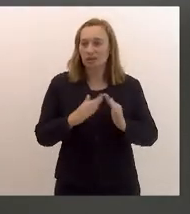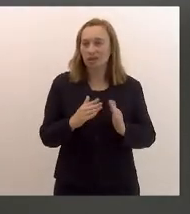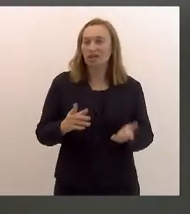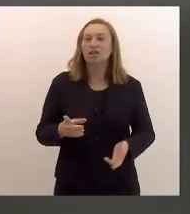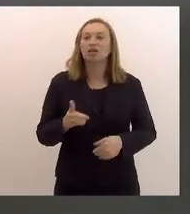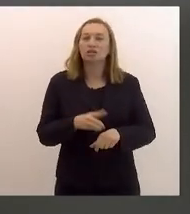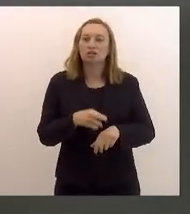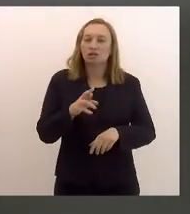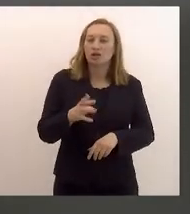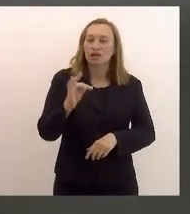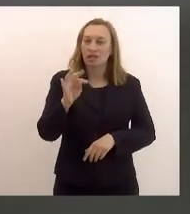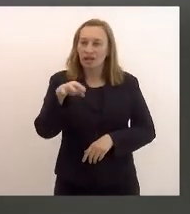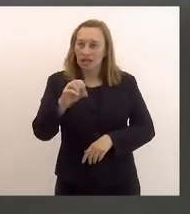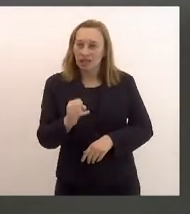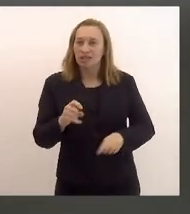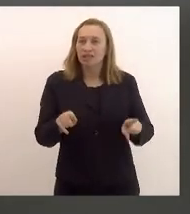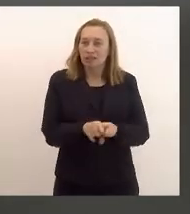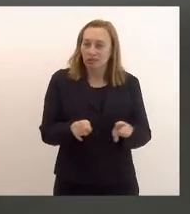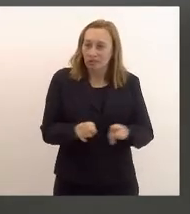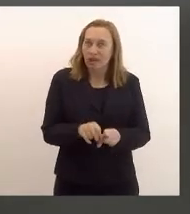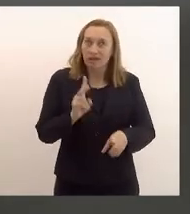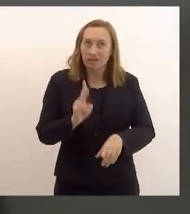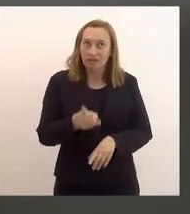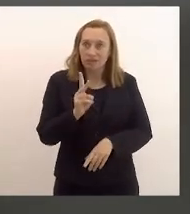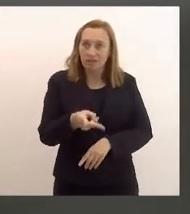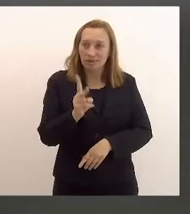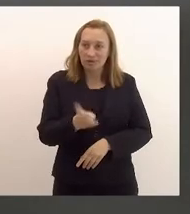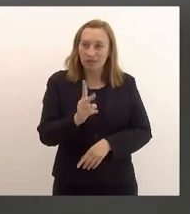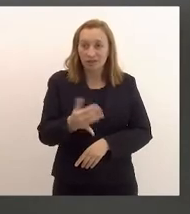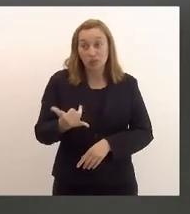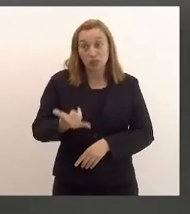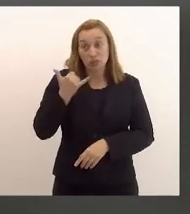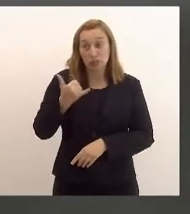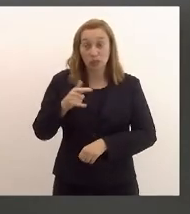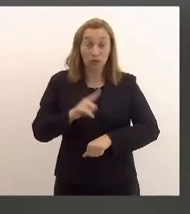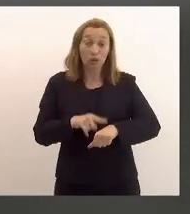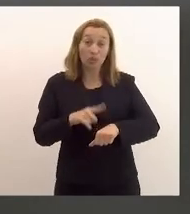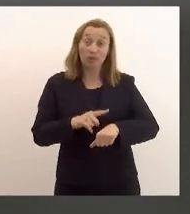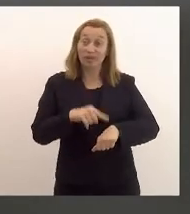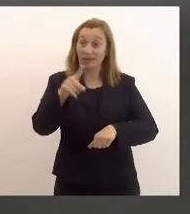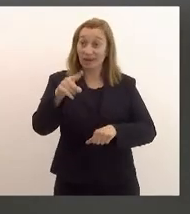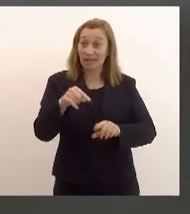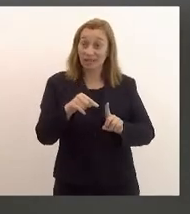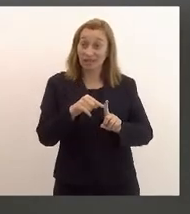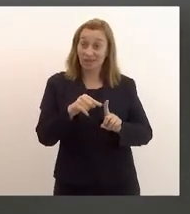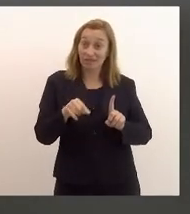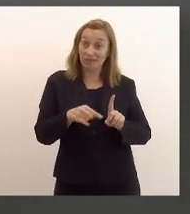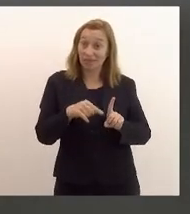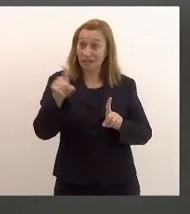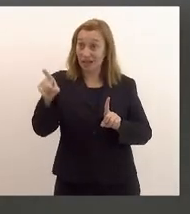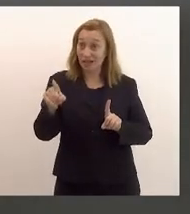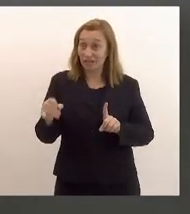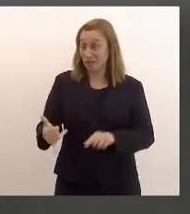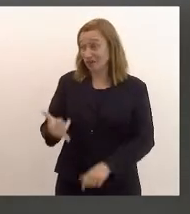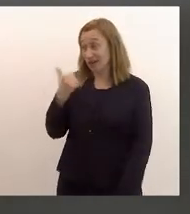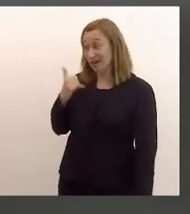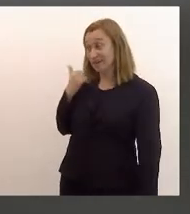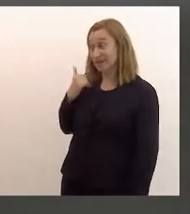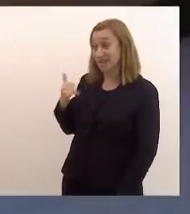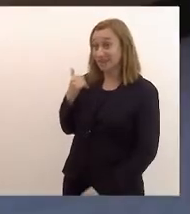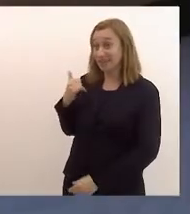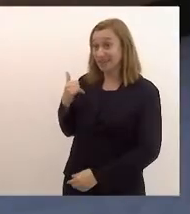doutora Taísa que eu sempre incomoda até na licença-maternidade dela Cadê a doutora Larissa ó